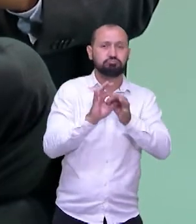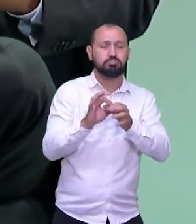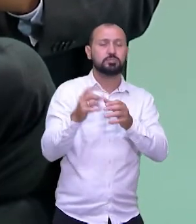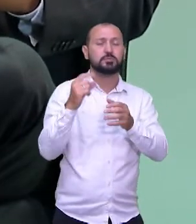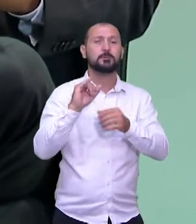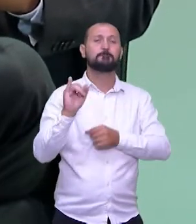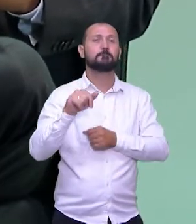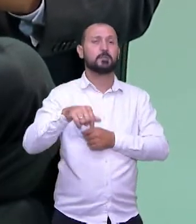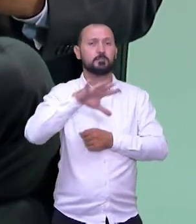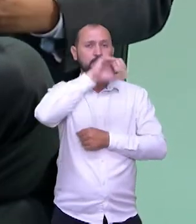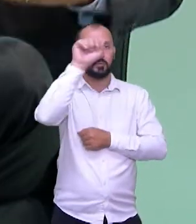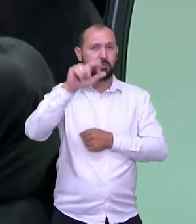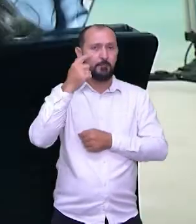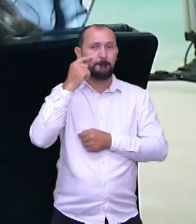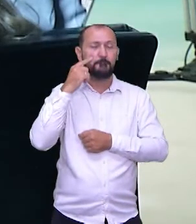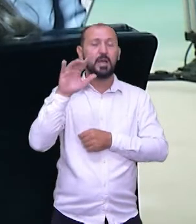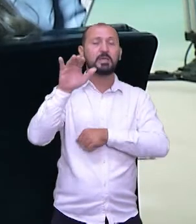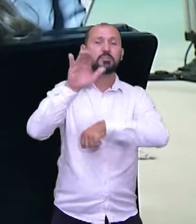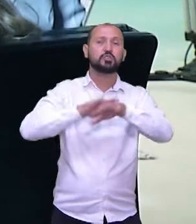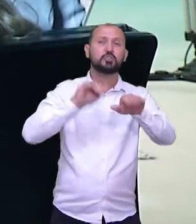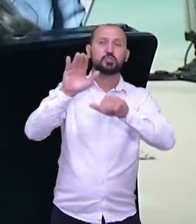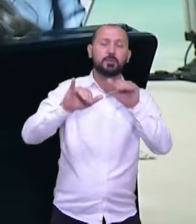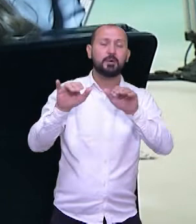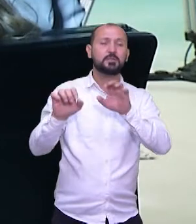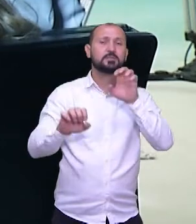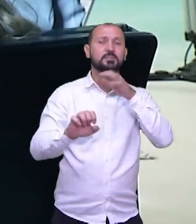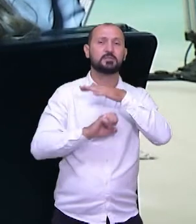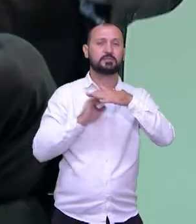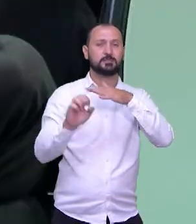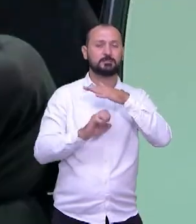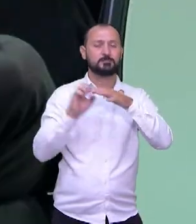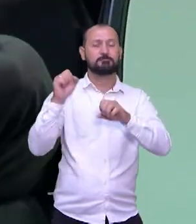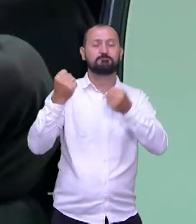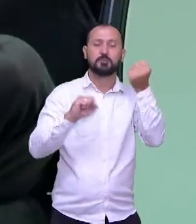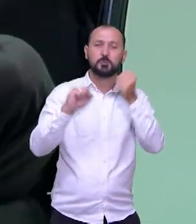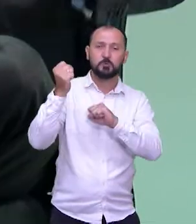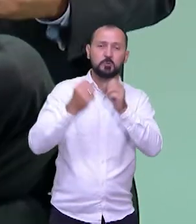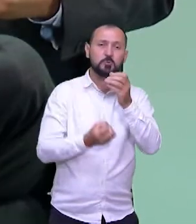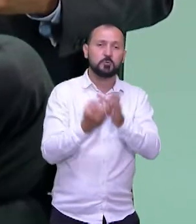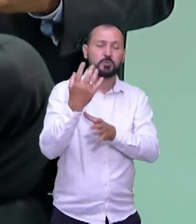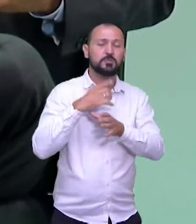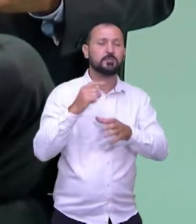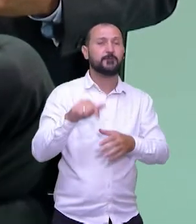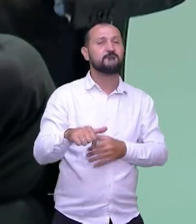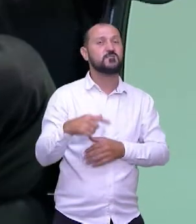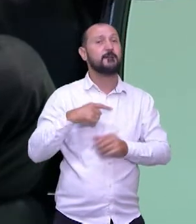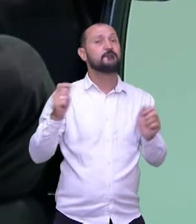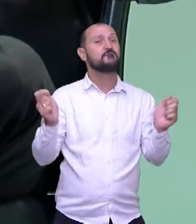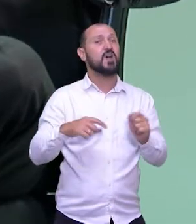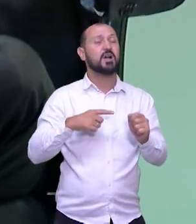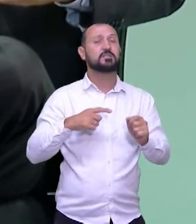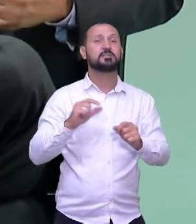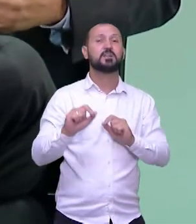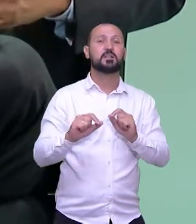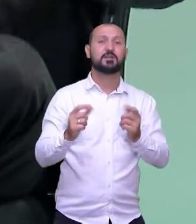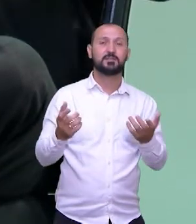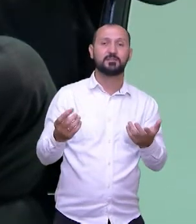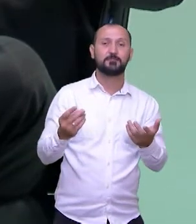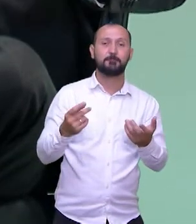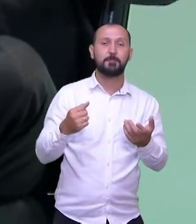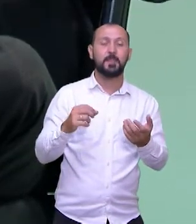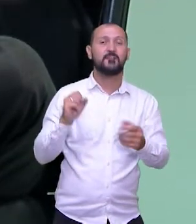tributário necessário em Mato Grosso do Sul para a atração dessas indústrias, criação dessas empresas, possibilitando